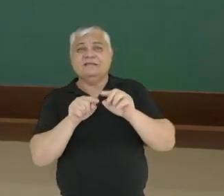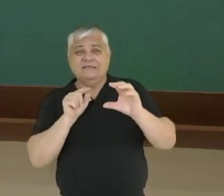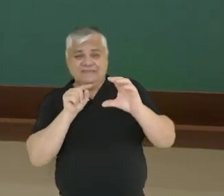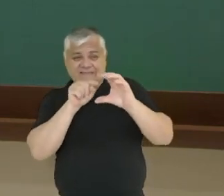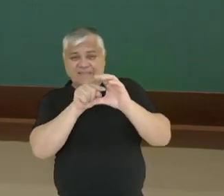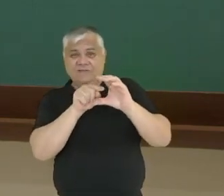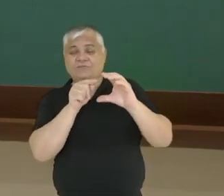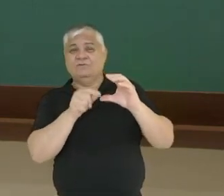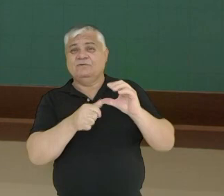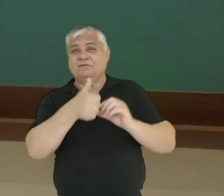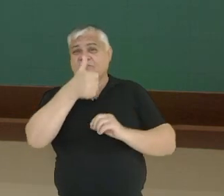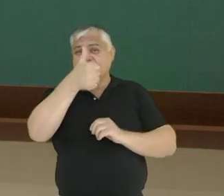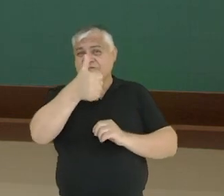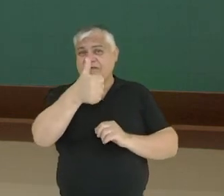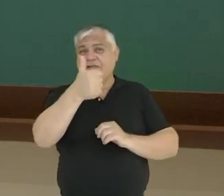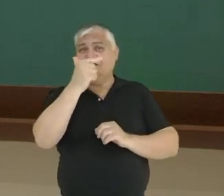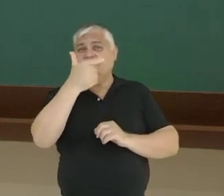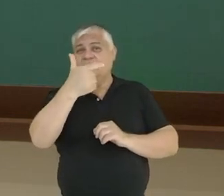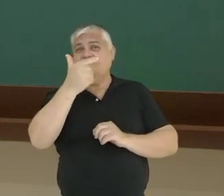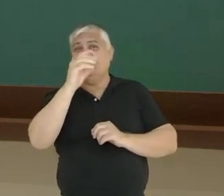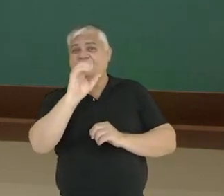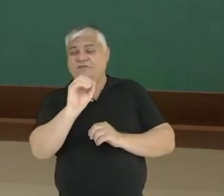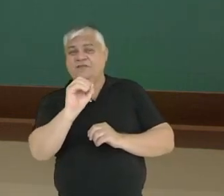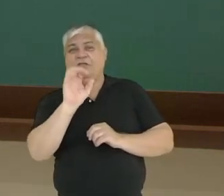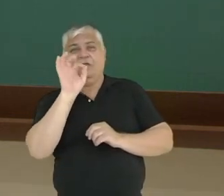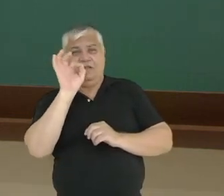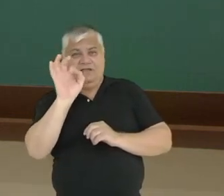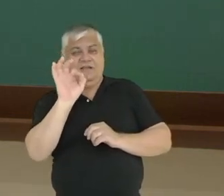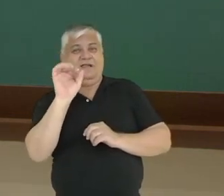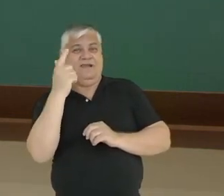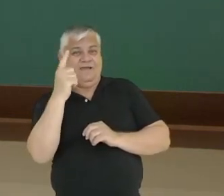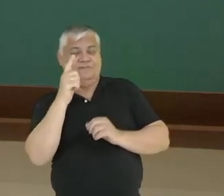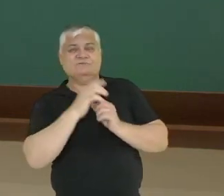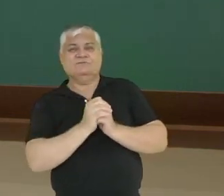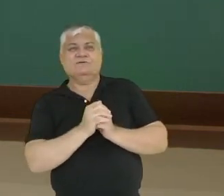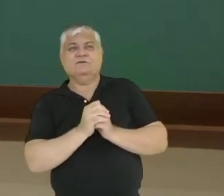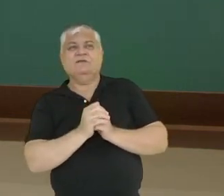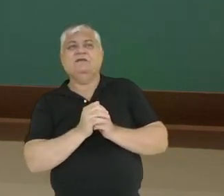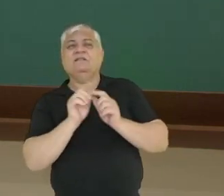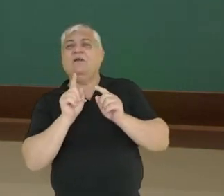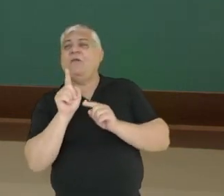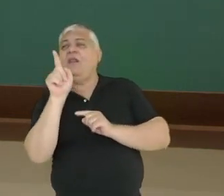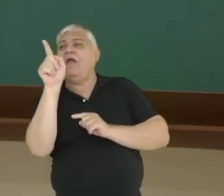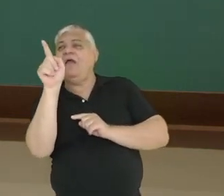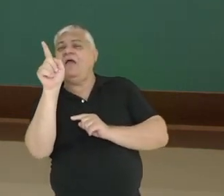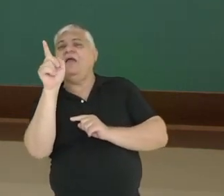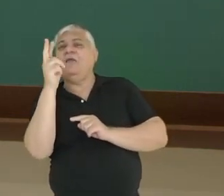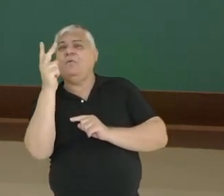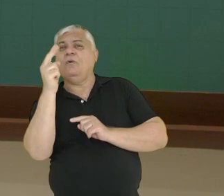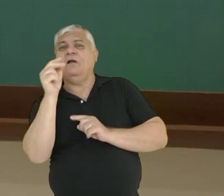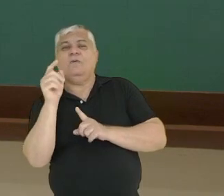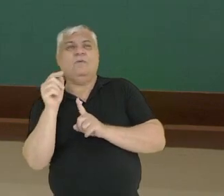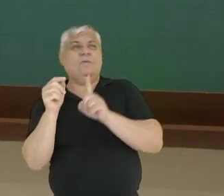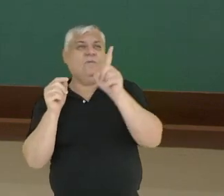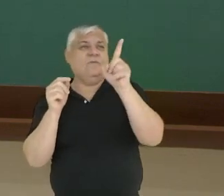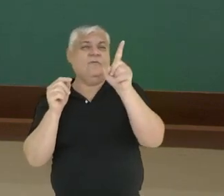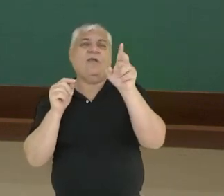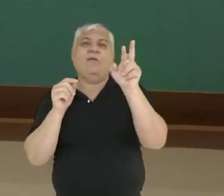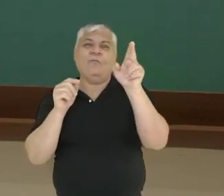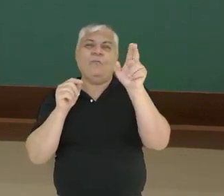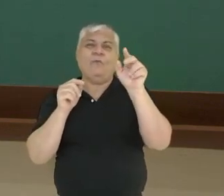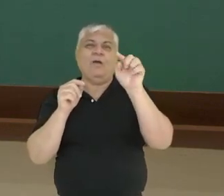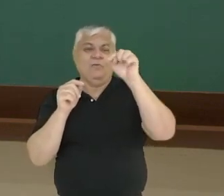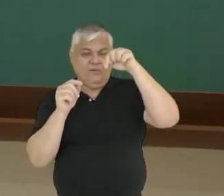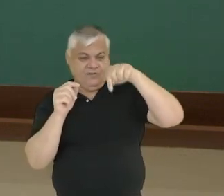ângulo vale 120 graus, significa que esse também vai valer 120, esse,